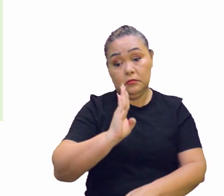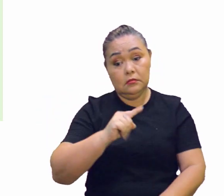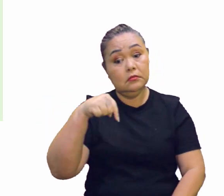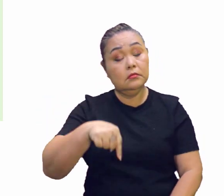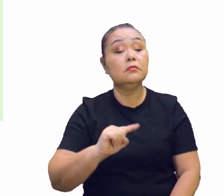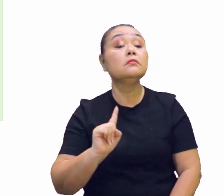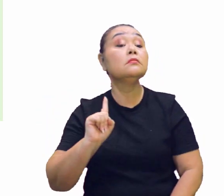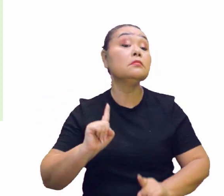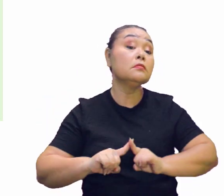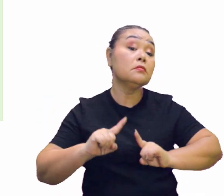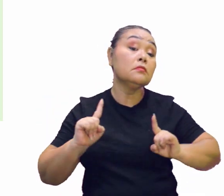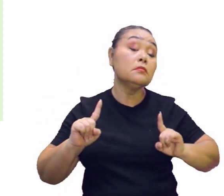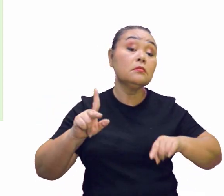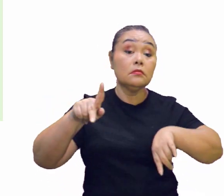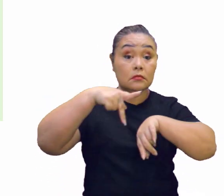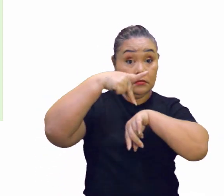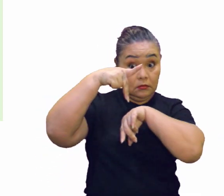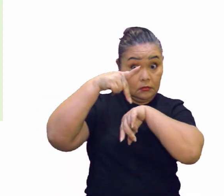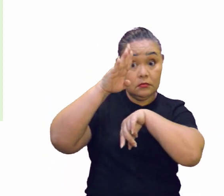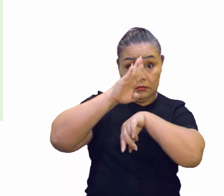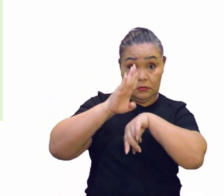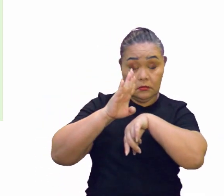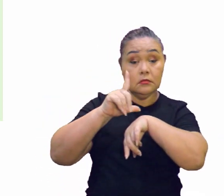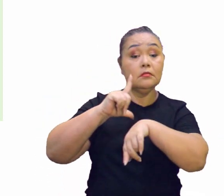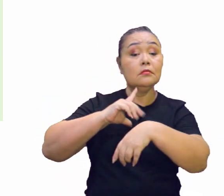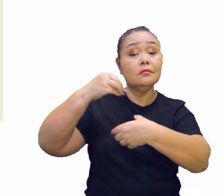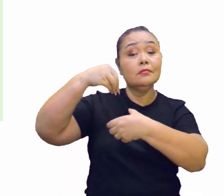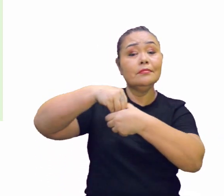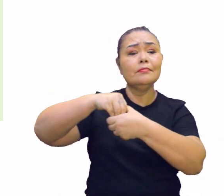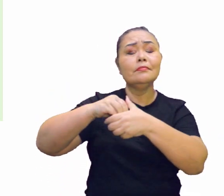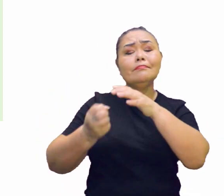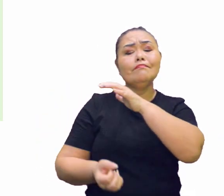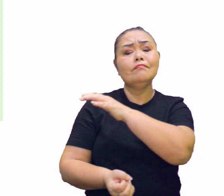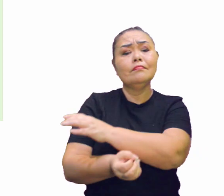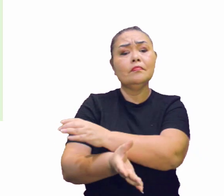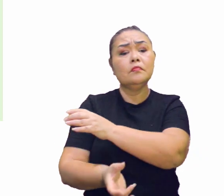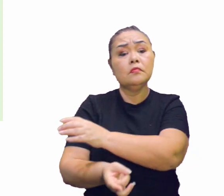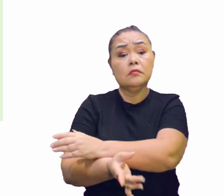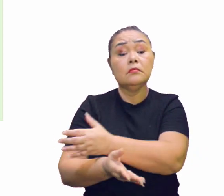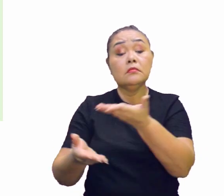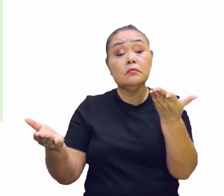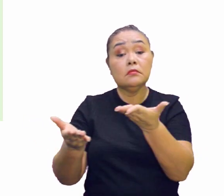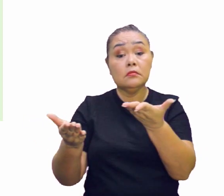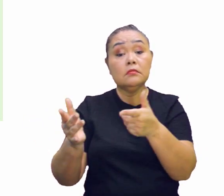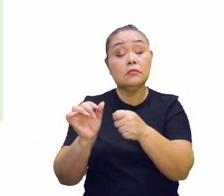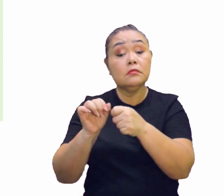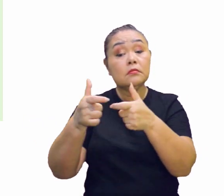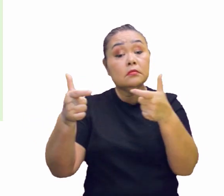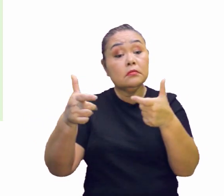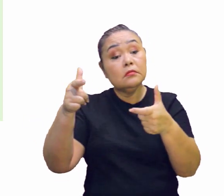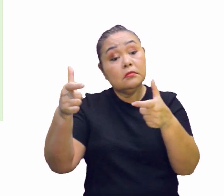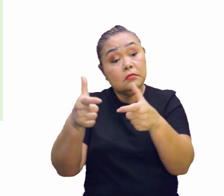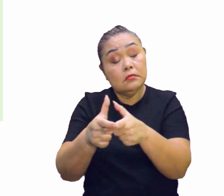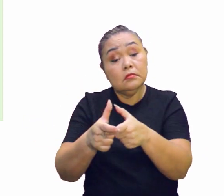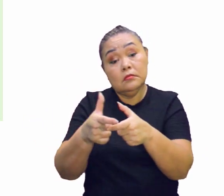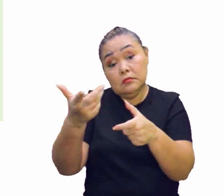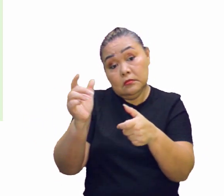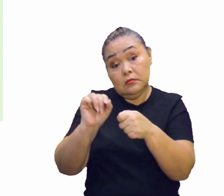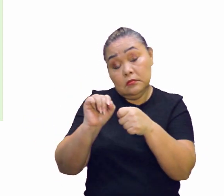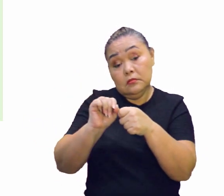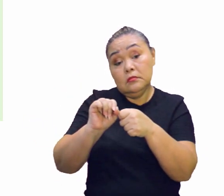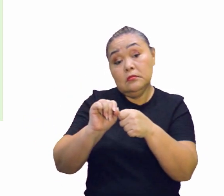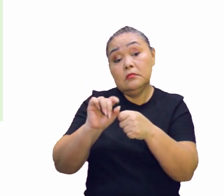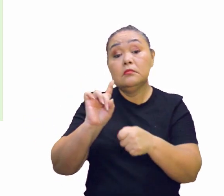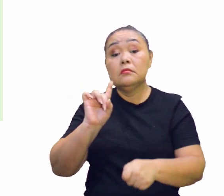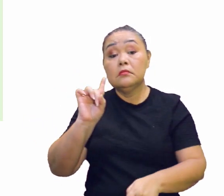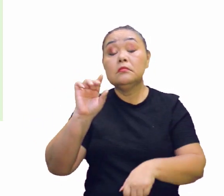ok? Entretanto, o país enfrenta grave problema de corrupção atualmente, presente também no maior e menor grau,